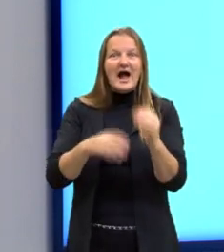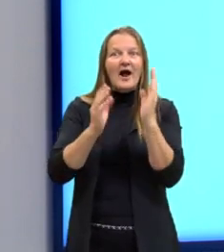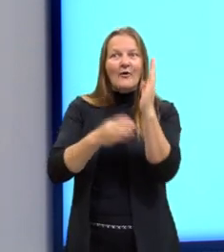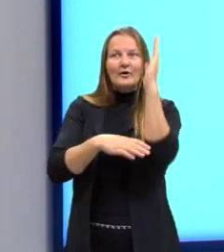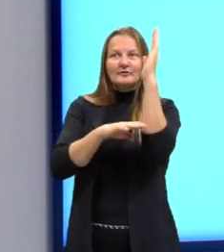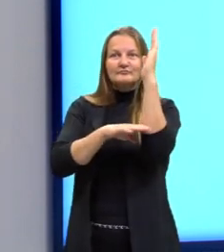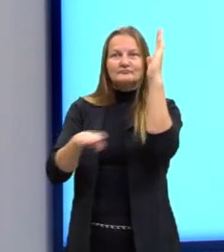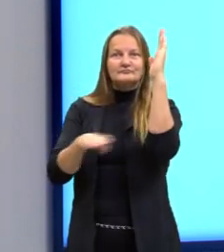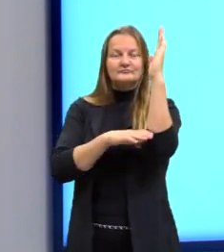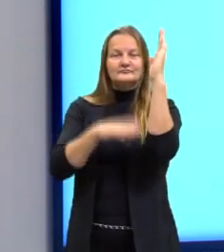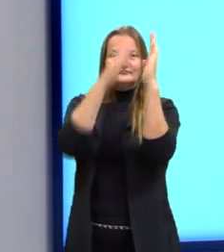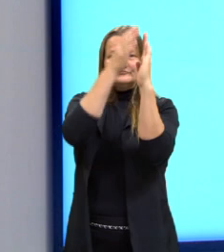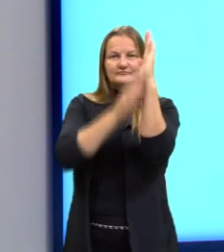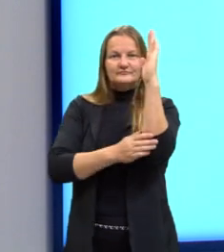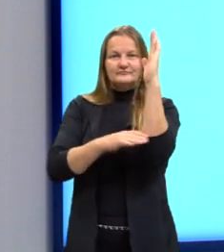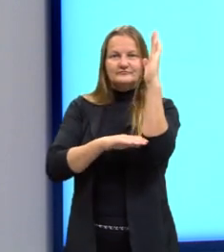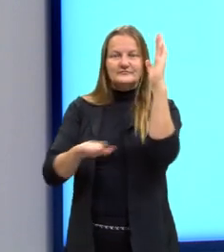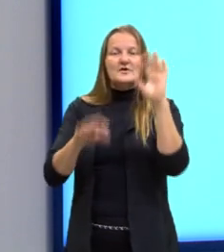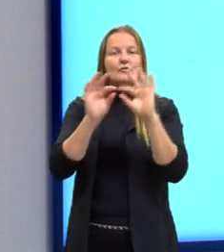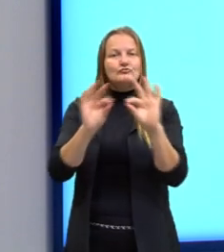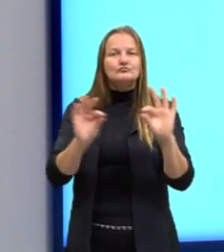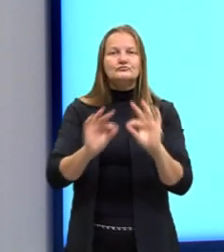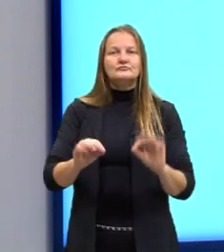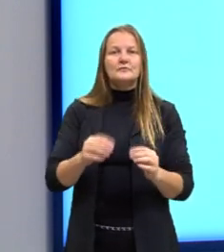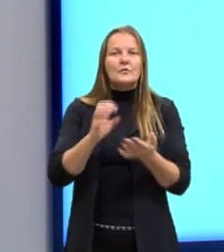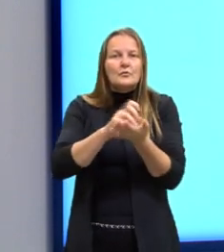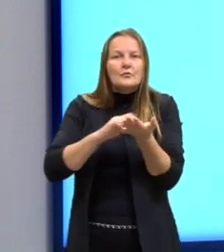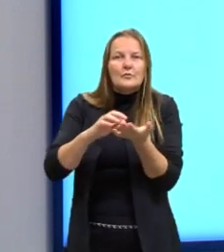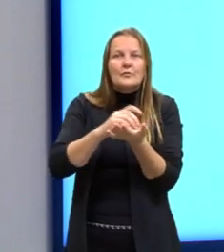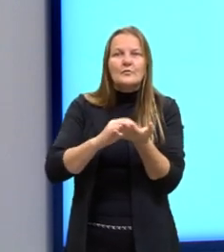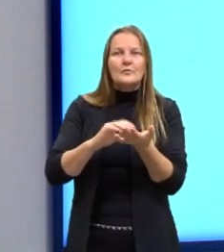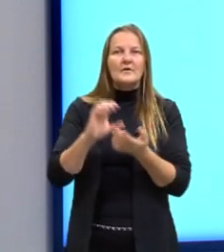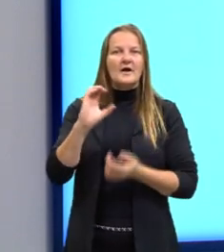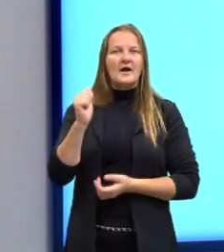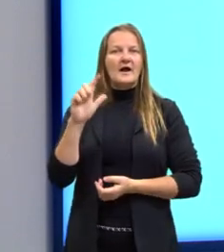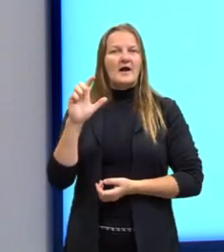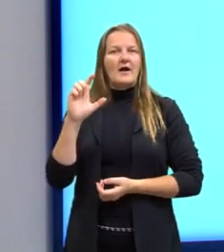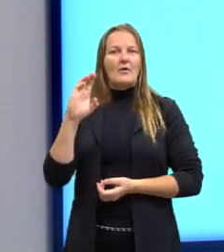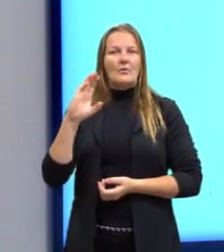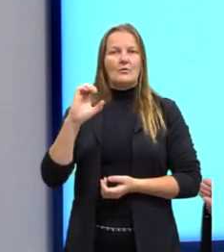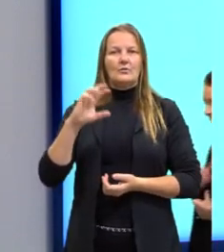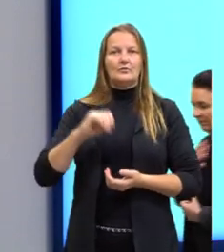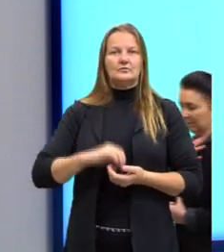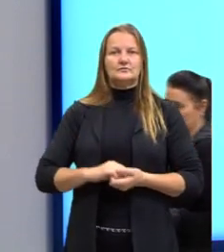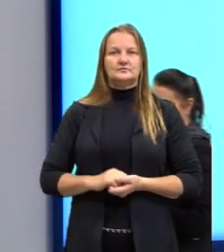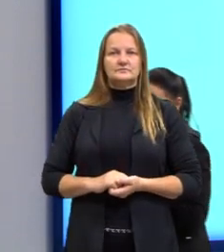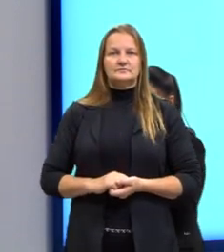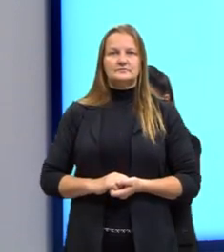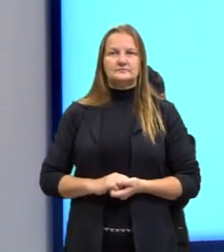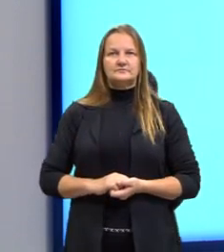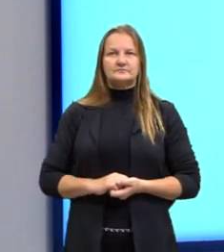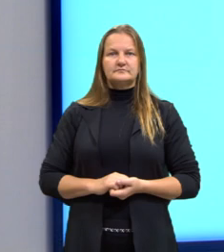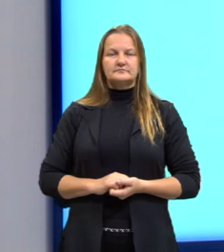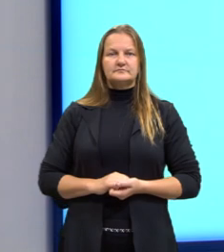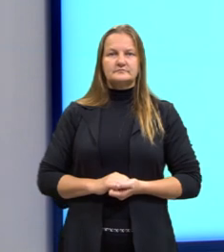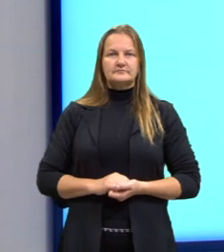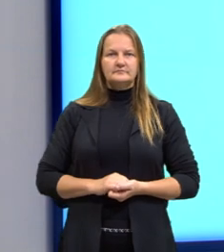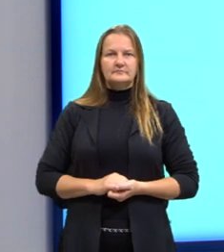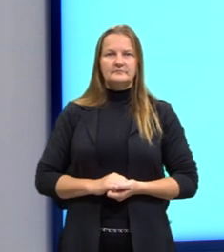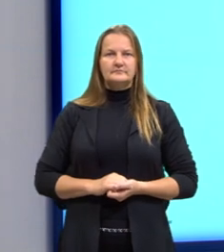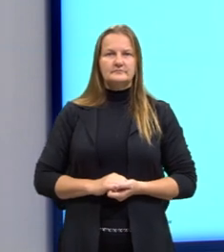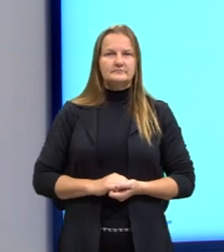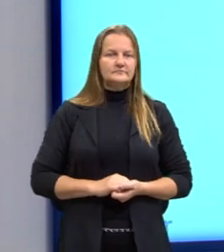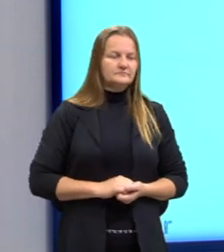nesse sistema aqui para simplificar os nossos cálculos a Então a partir de agora fica mais simples da